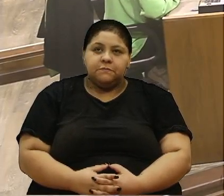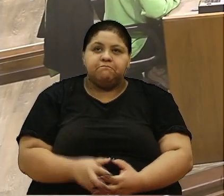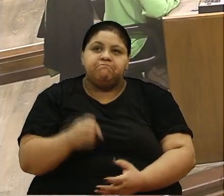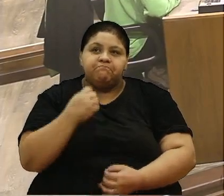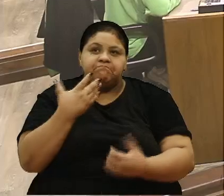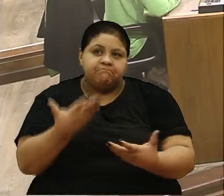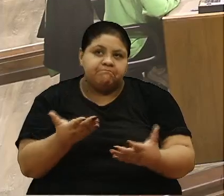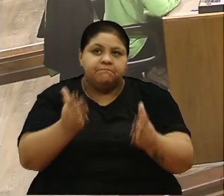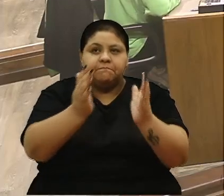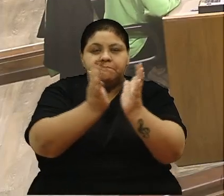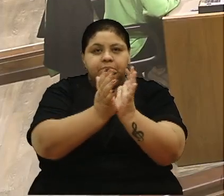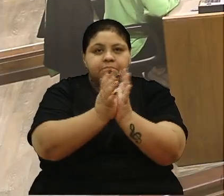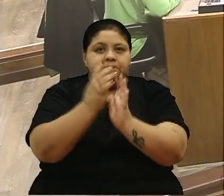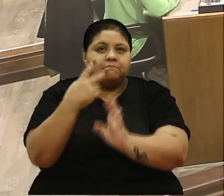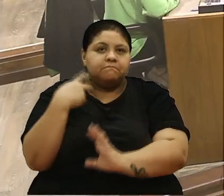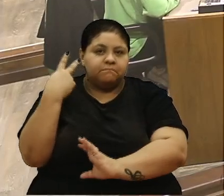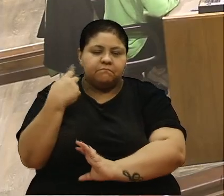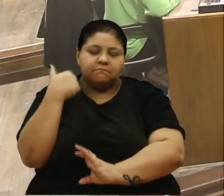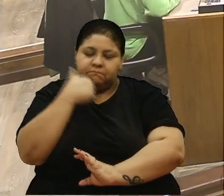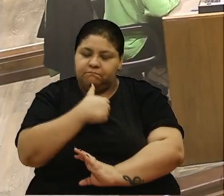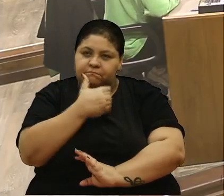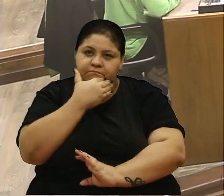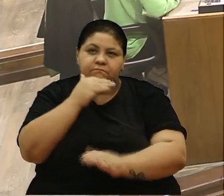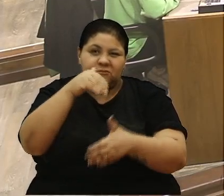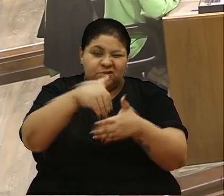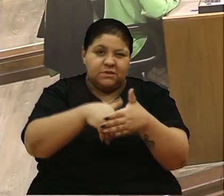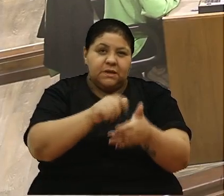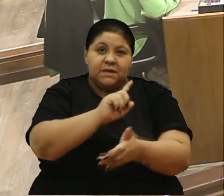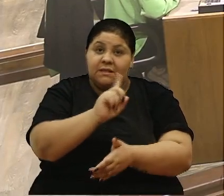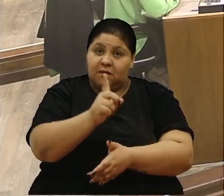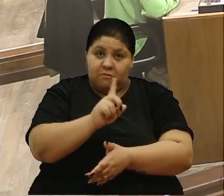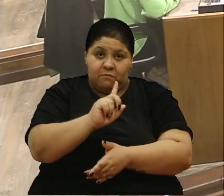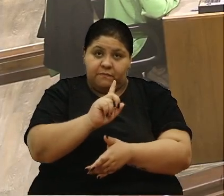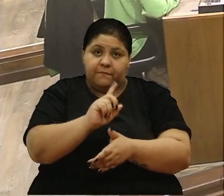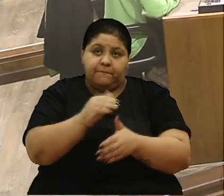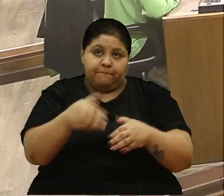Bom, colegas vereadores, votarei não à moção,